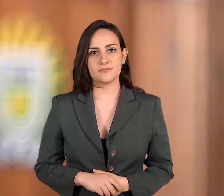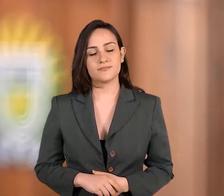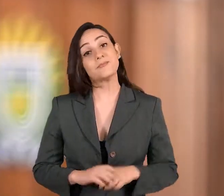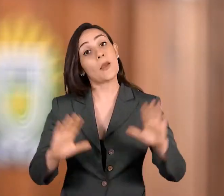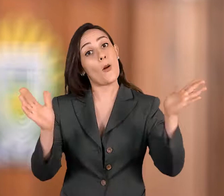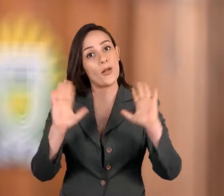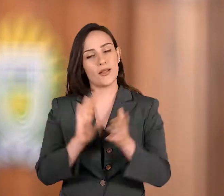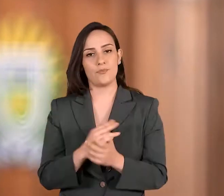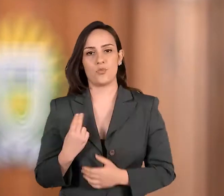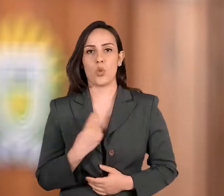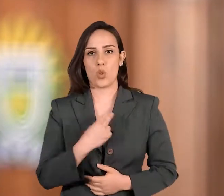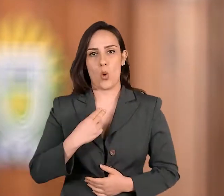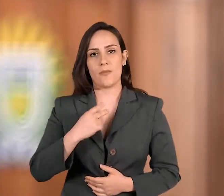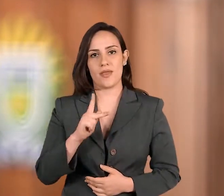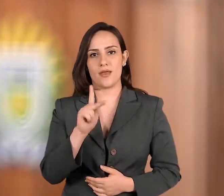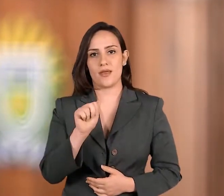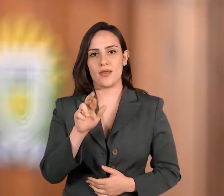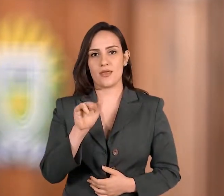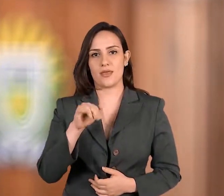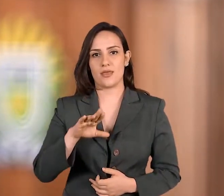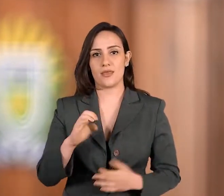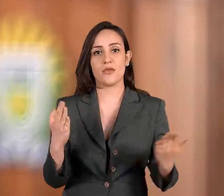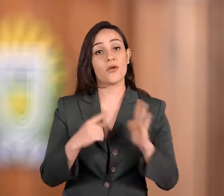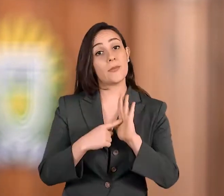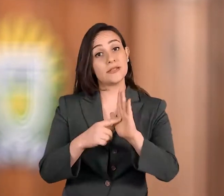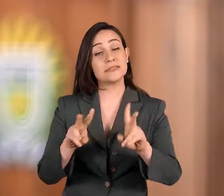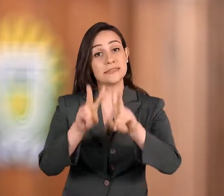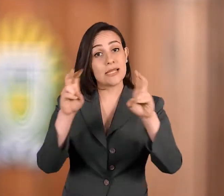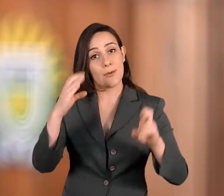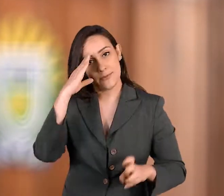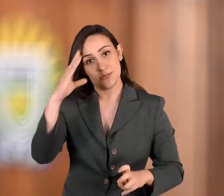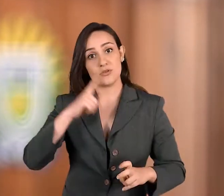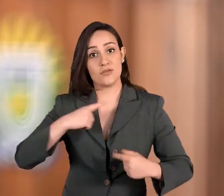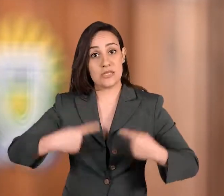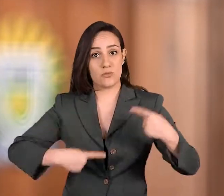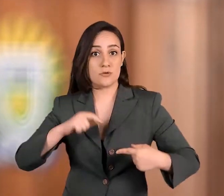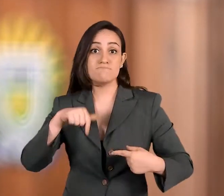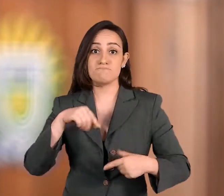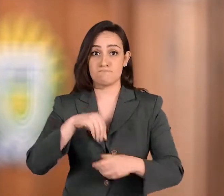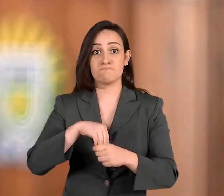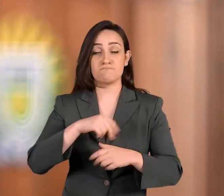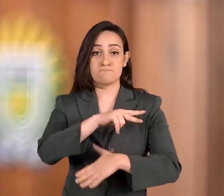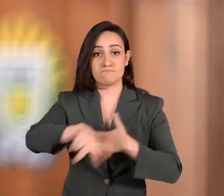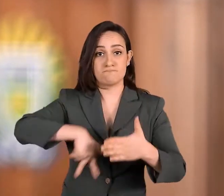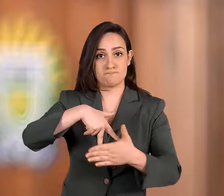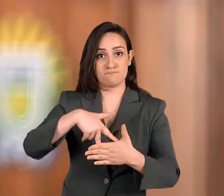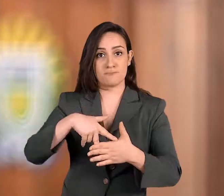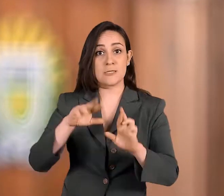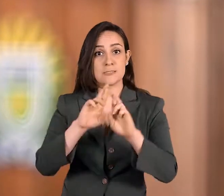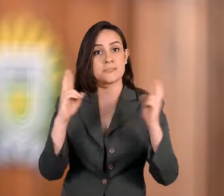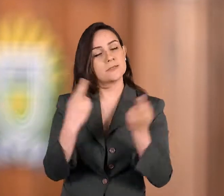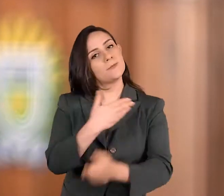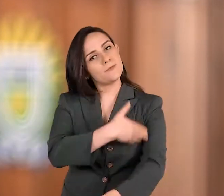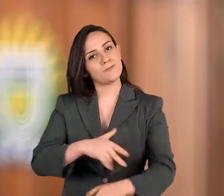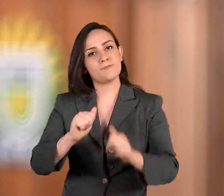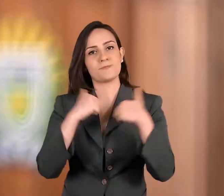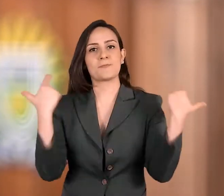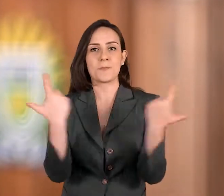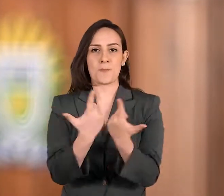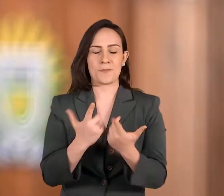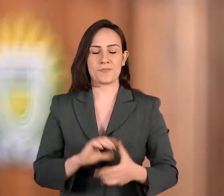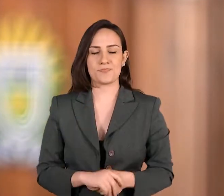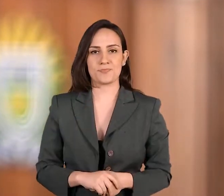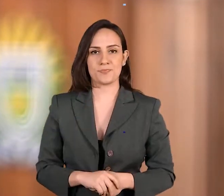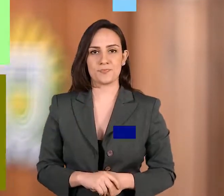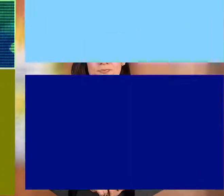Olá, eu sou Karine Cortez e apresento os principais assuntos debatidos na tribuna durante as sessões plenárias da